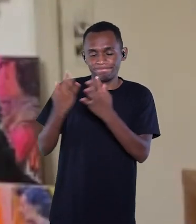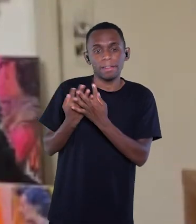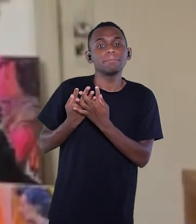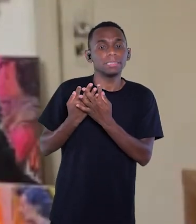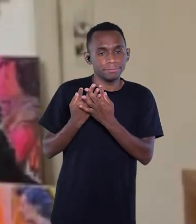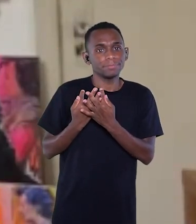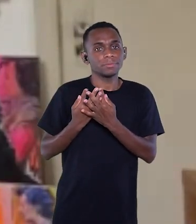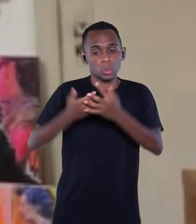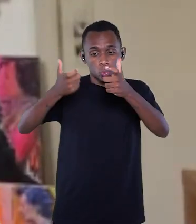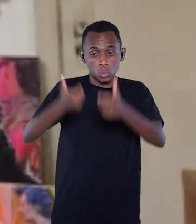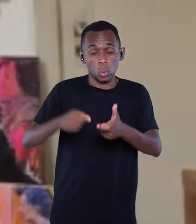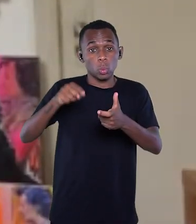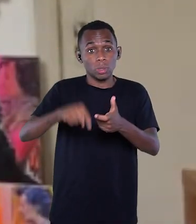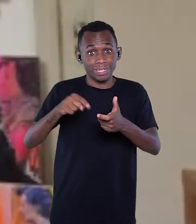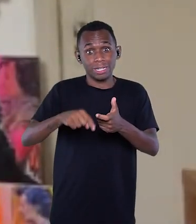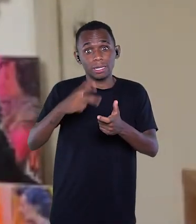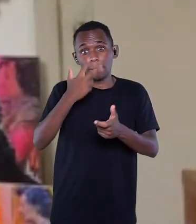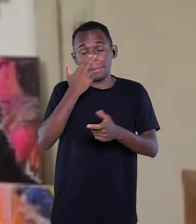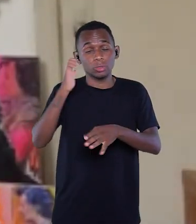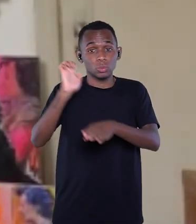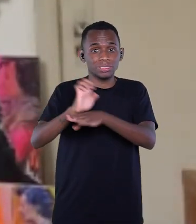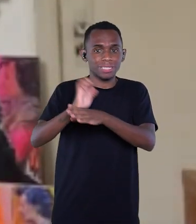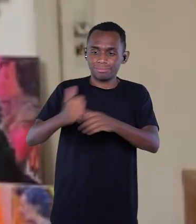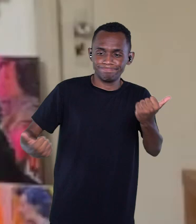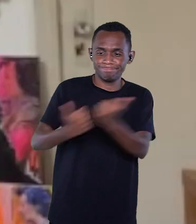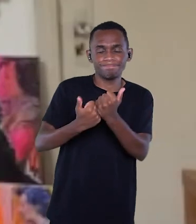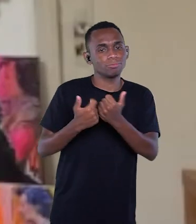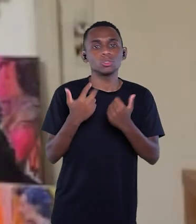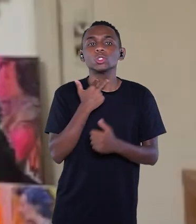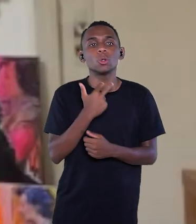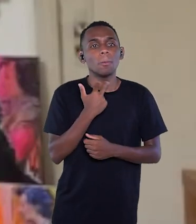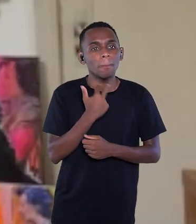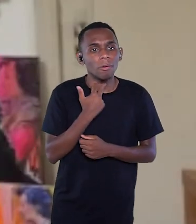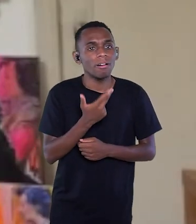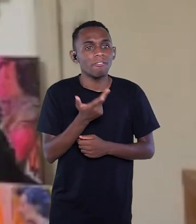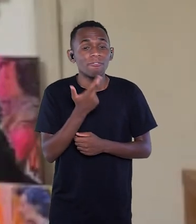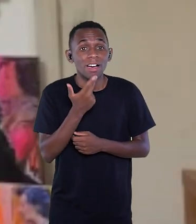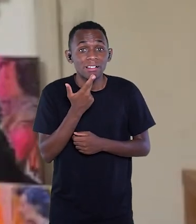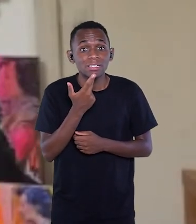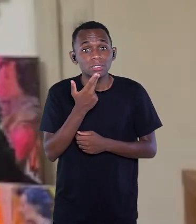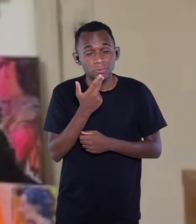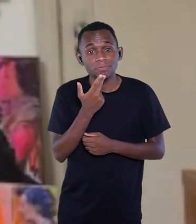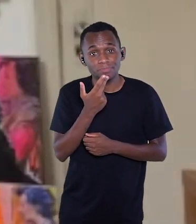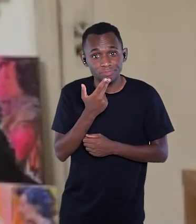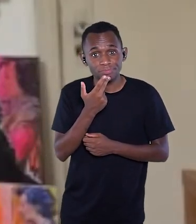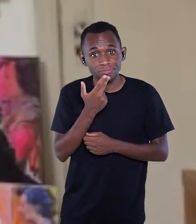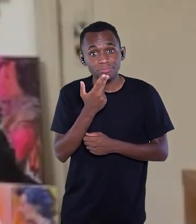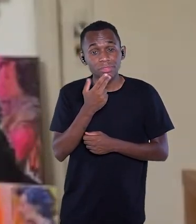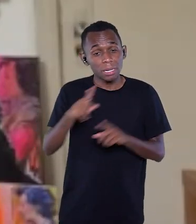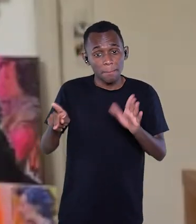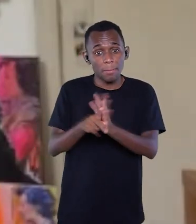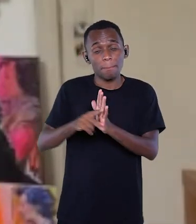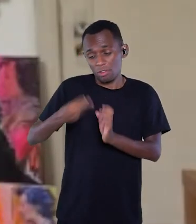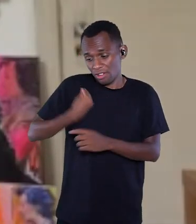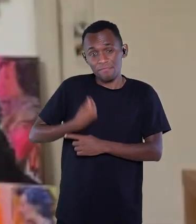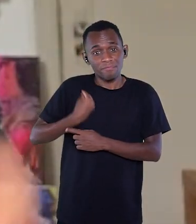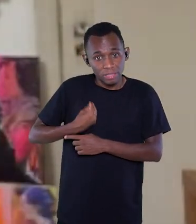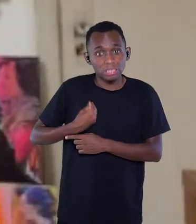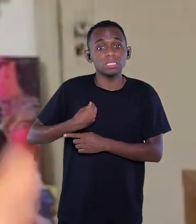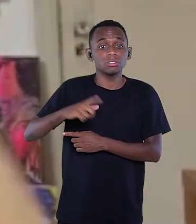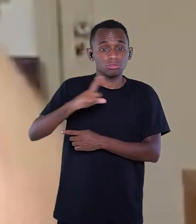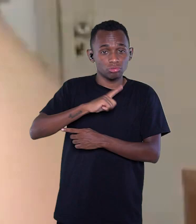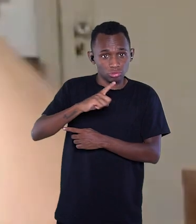vem num lugar onde o Estado não alcança, né? Assim, a gente está falando de vida mesmo,